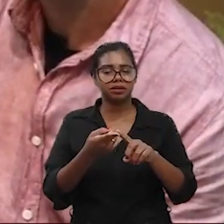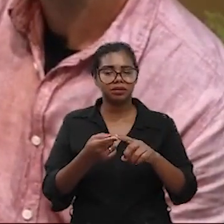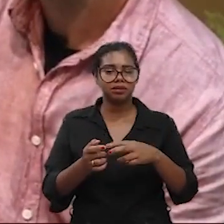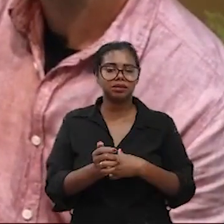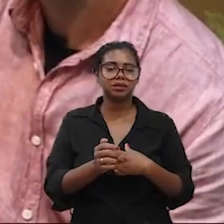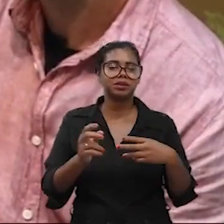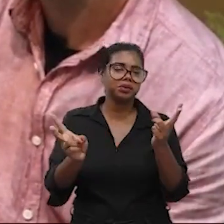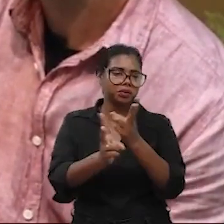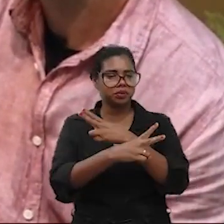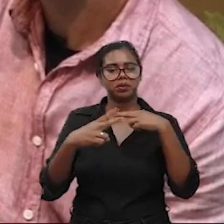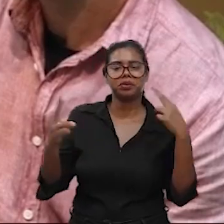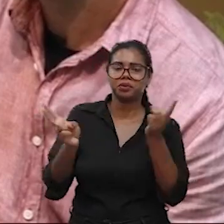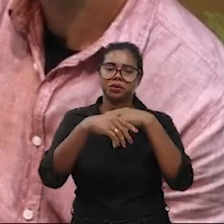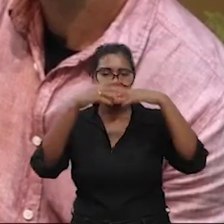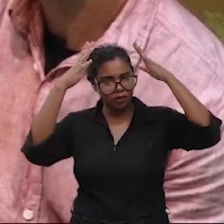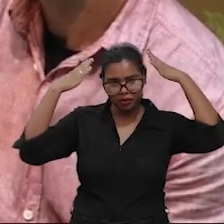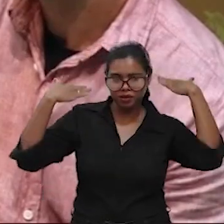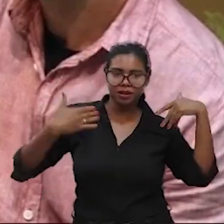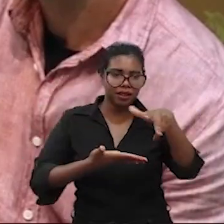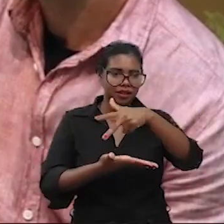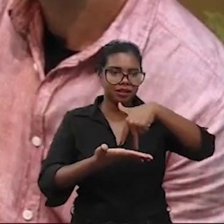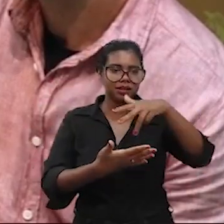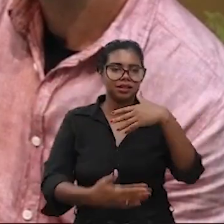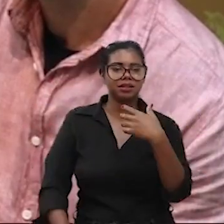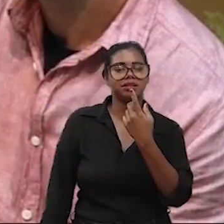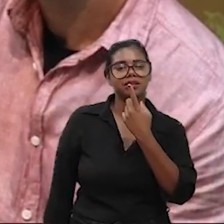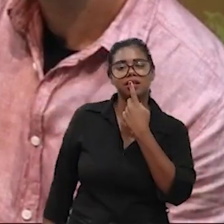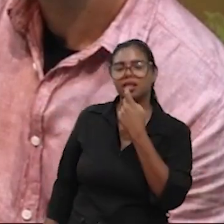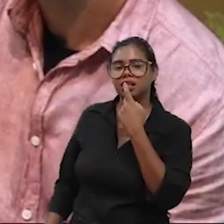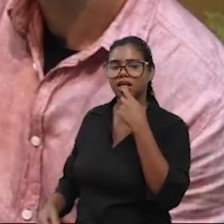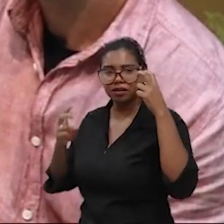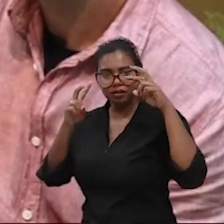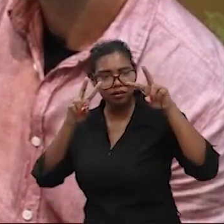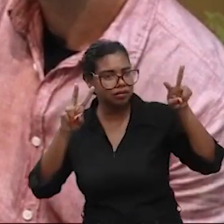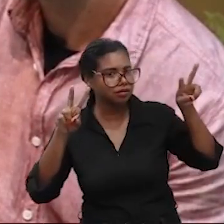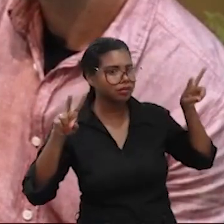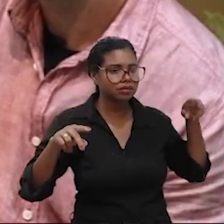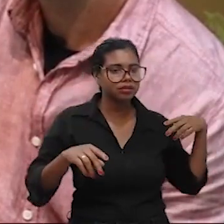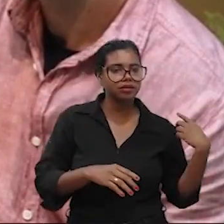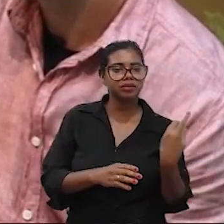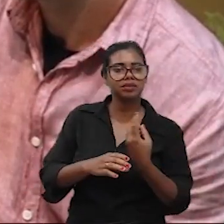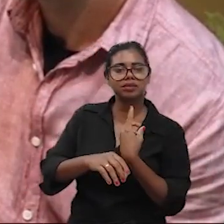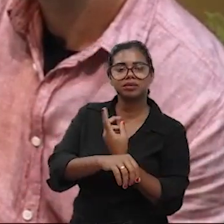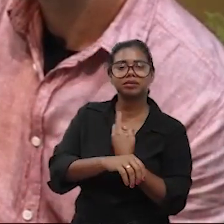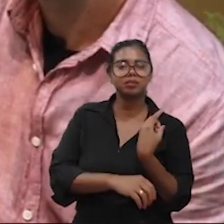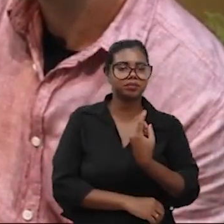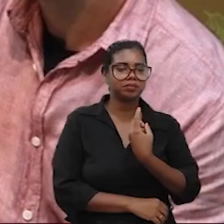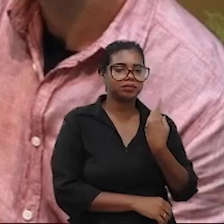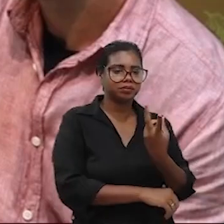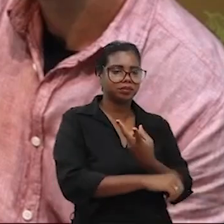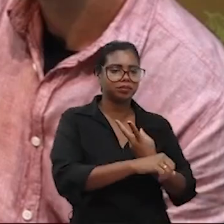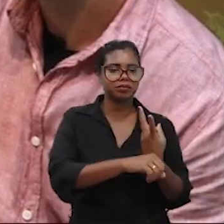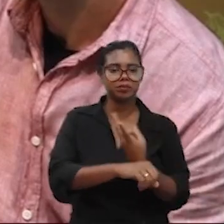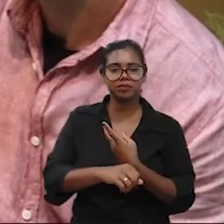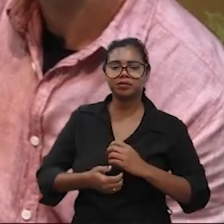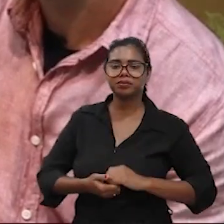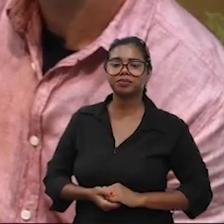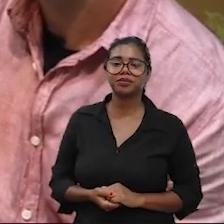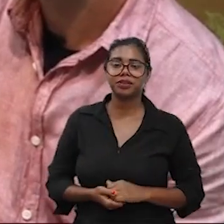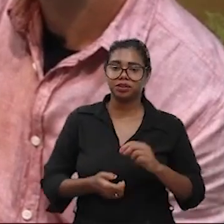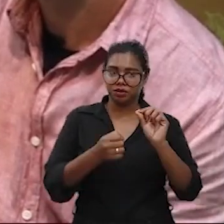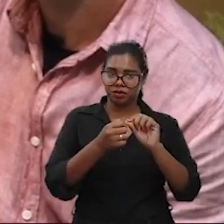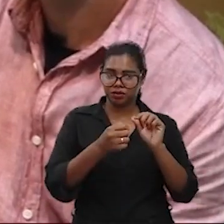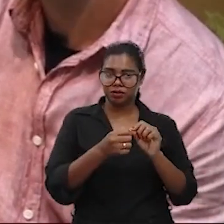a cabeleira, a dança é toda vermelha, o olho cego vagueia procurando por um. Então, se eu fosse fazer literalmente,